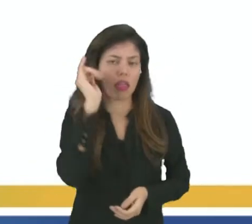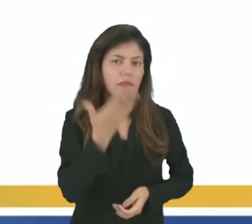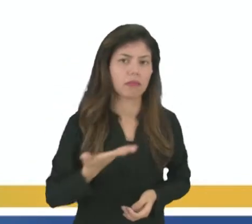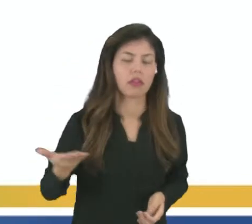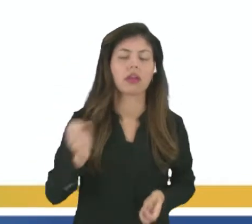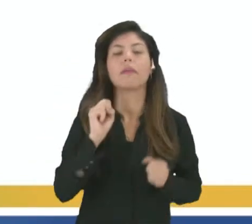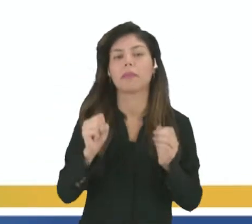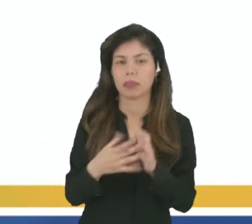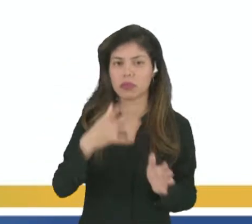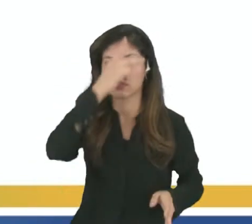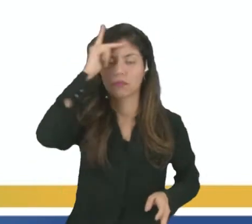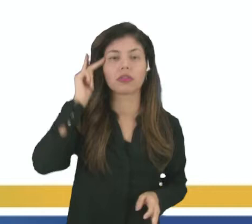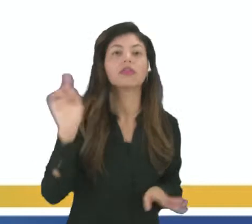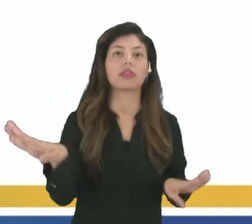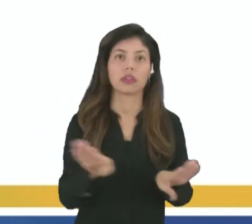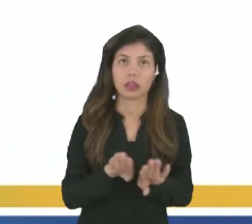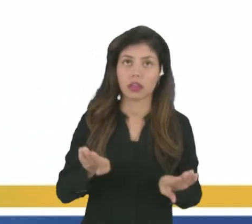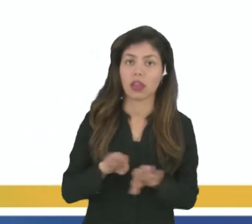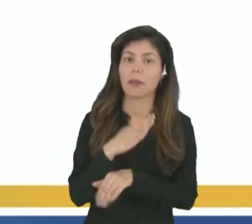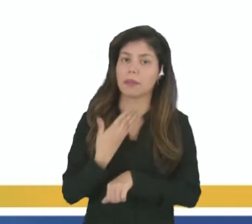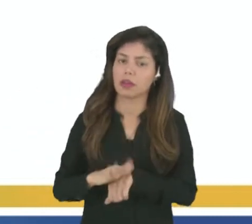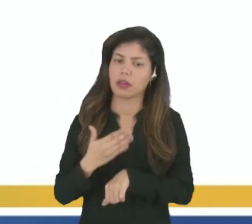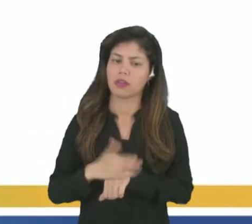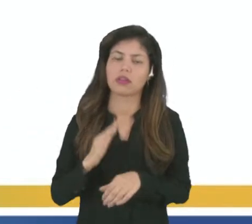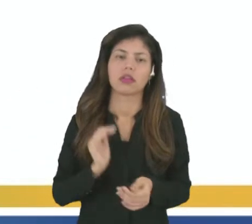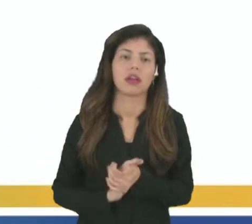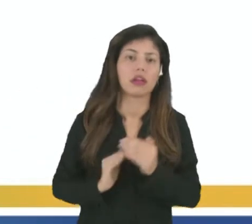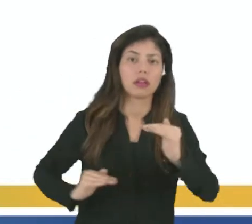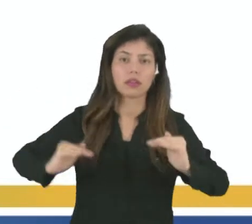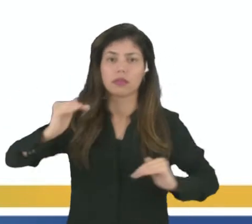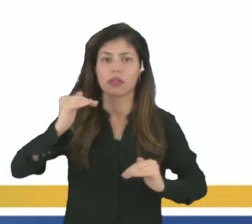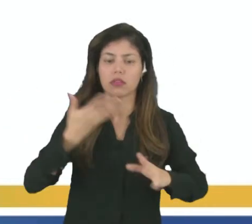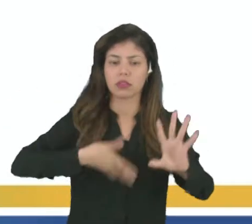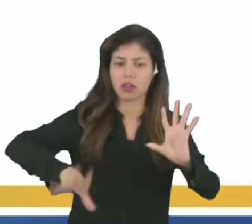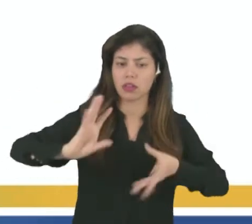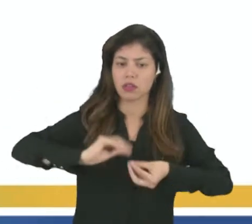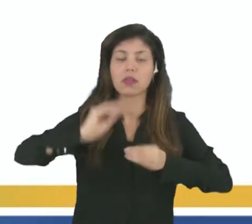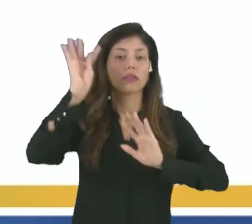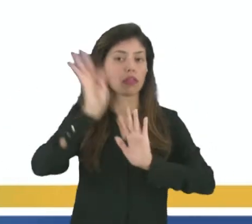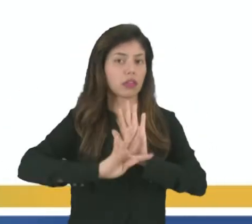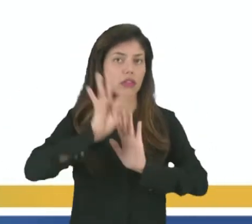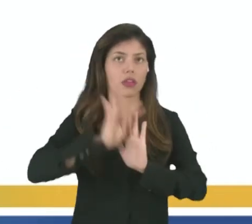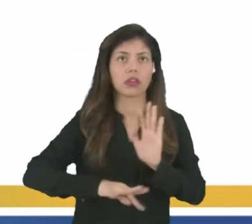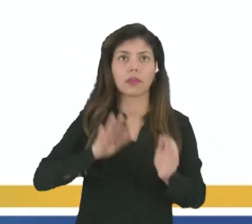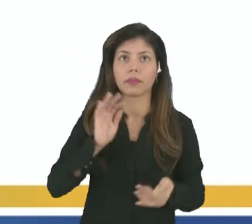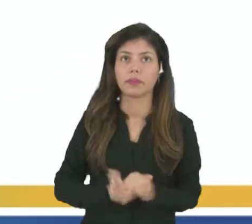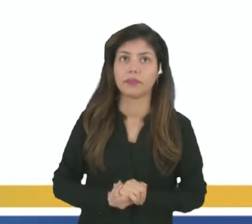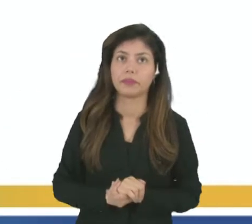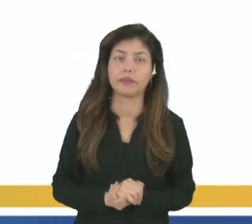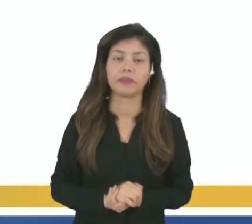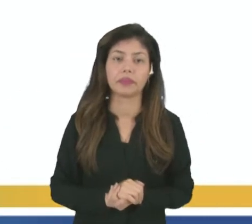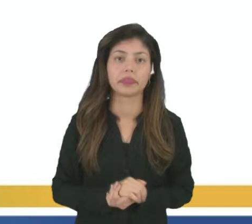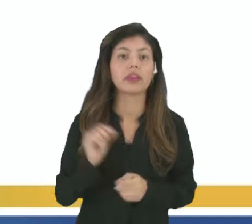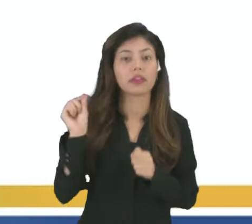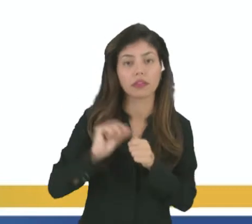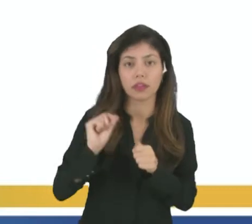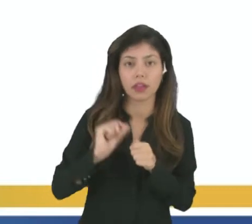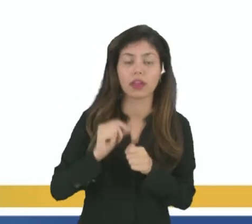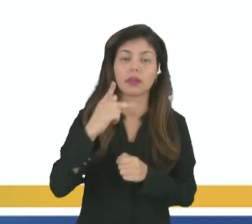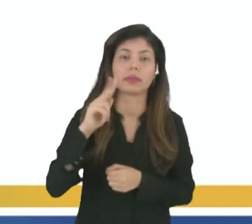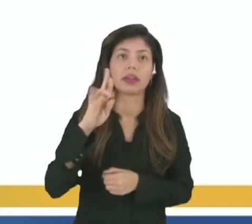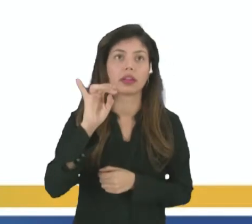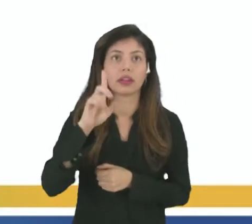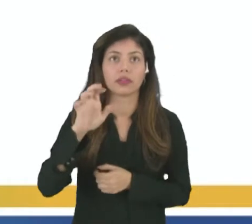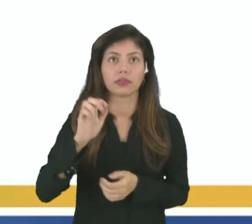pessoas que já têm uma prática mais assim, relevante de se resumir um texto, fazem paráfrase, ou